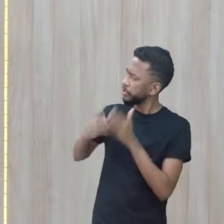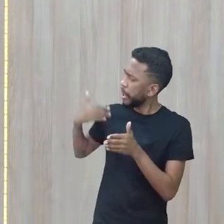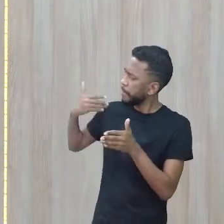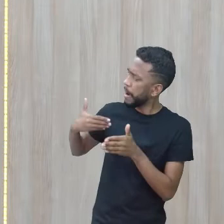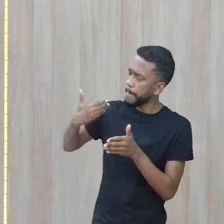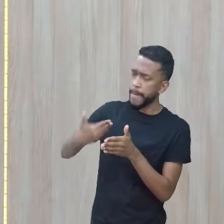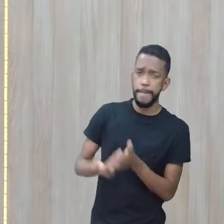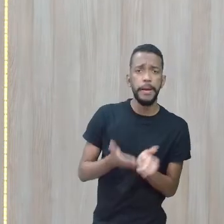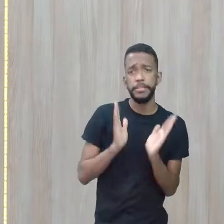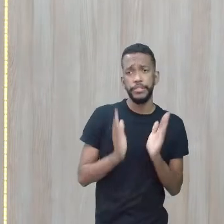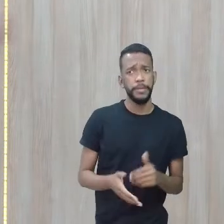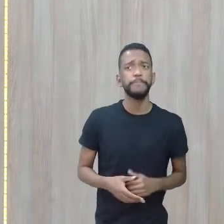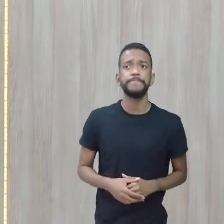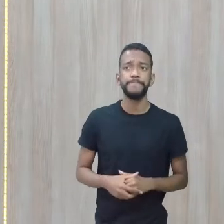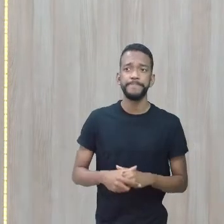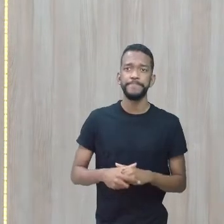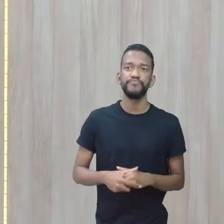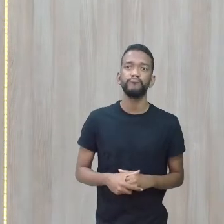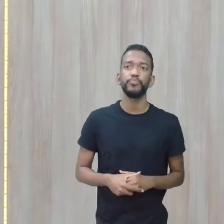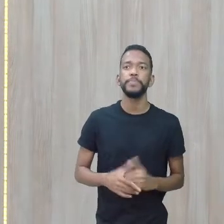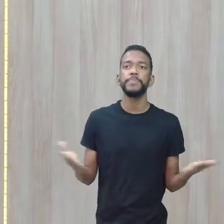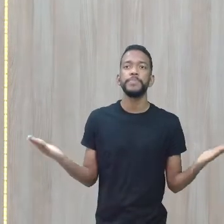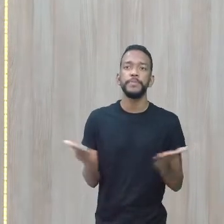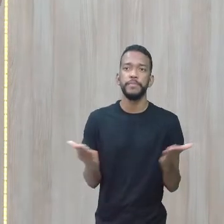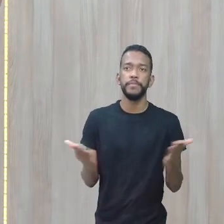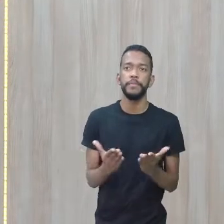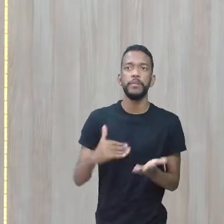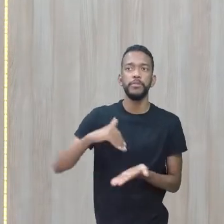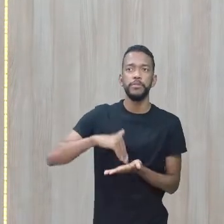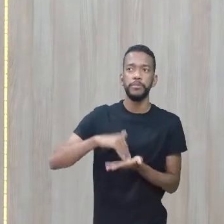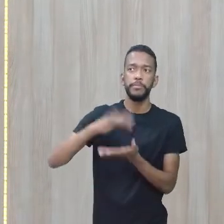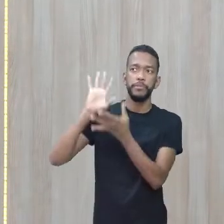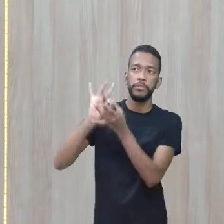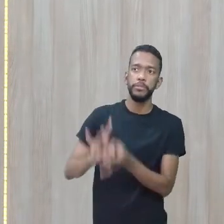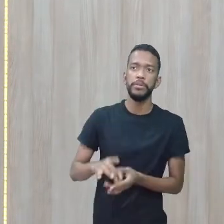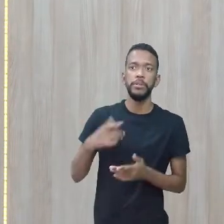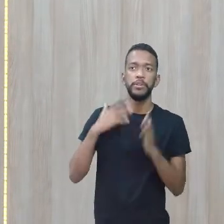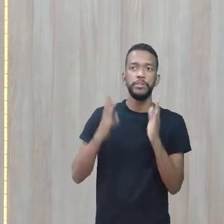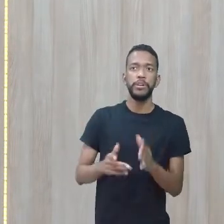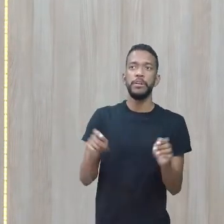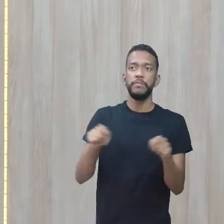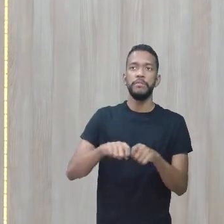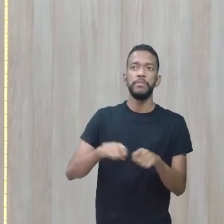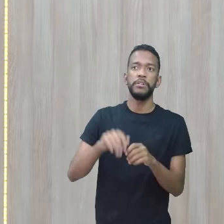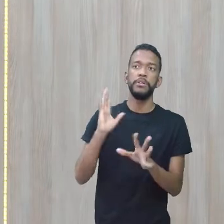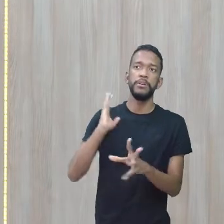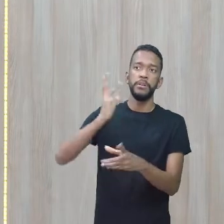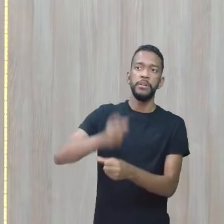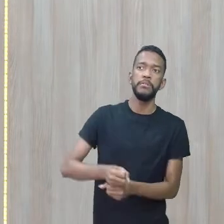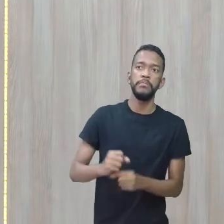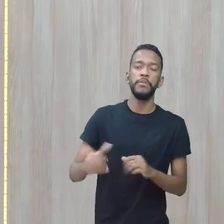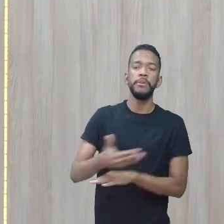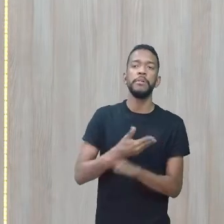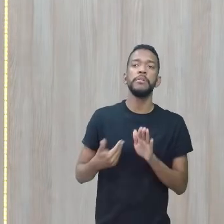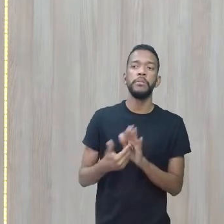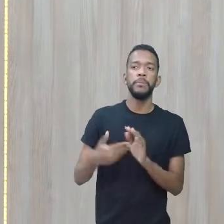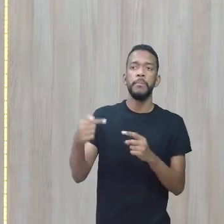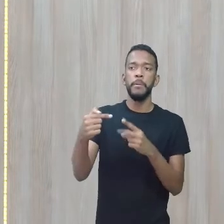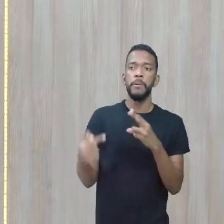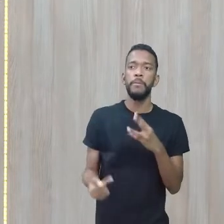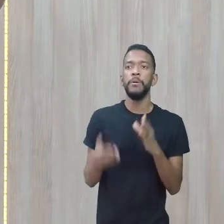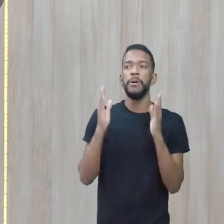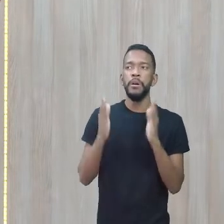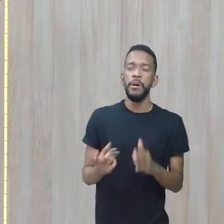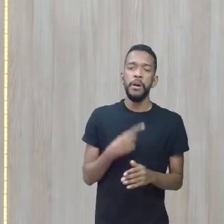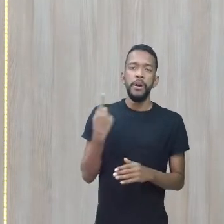da semana passada. O último contexto, e aqui onde eu fiz aquele resuminho, tá? Todos os esquemas aqui são